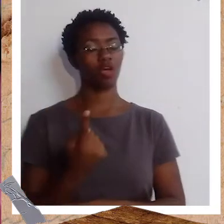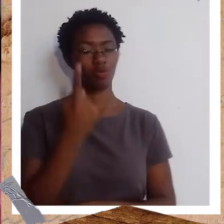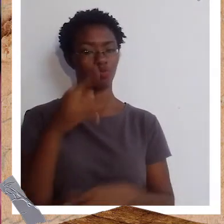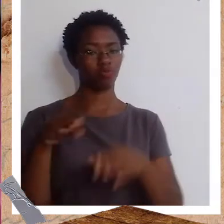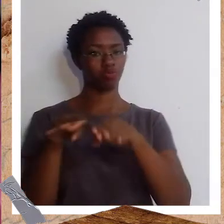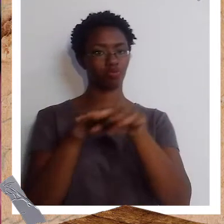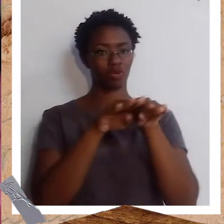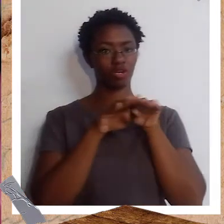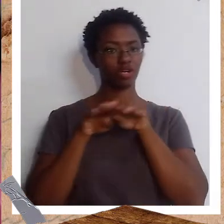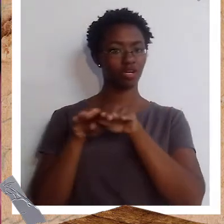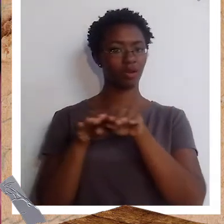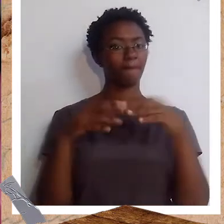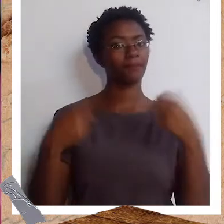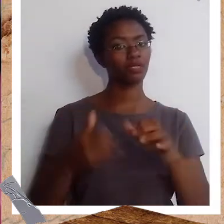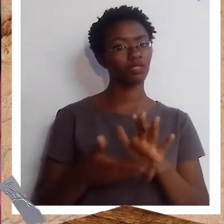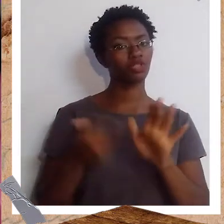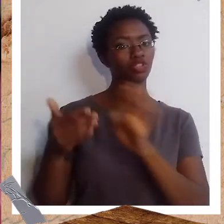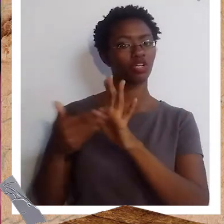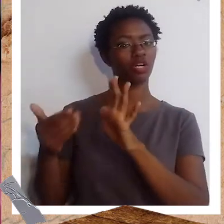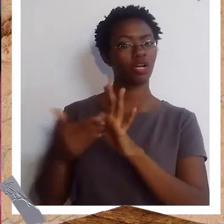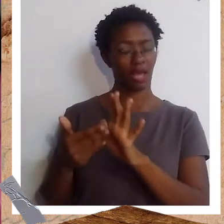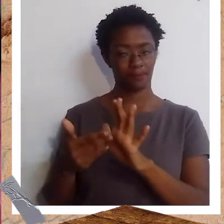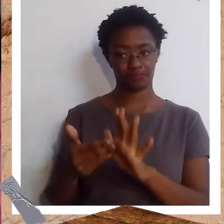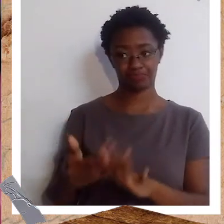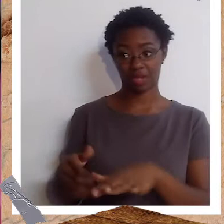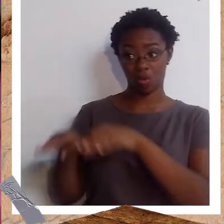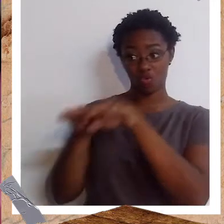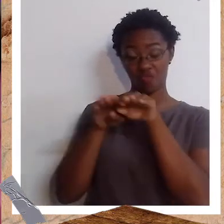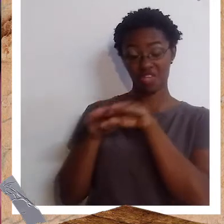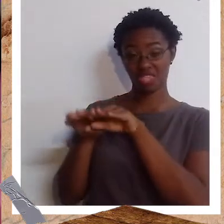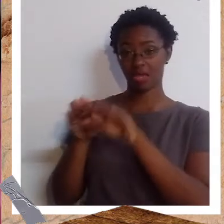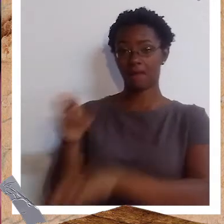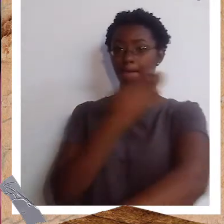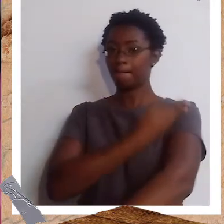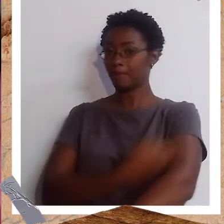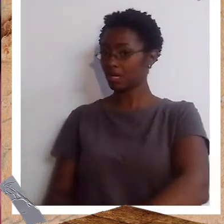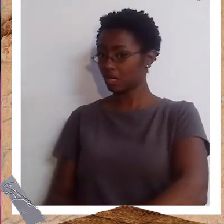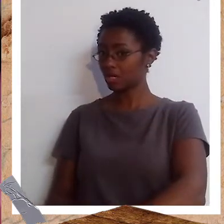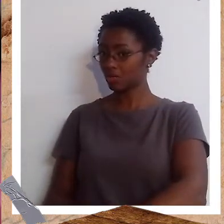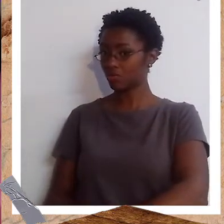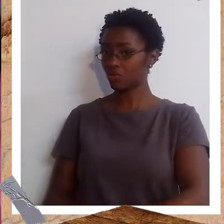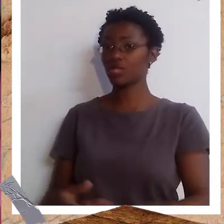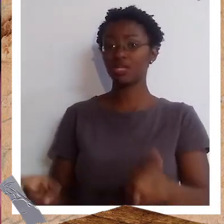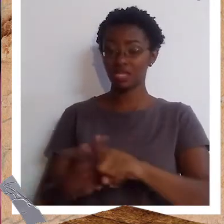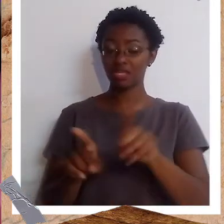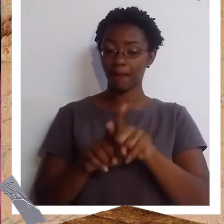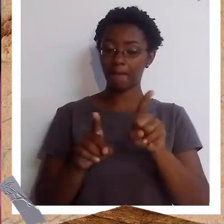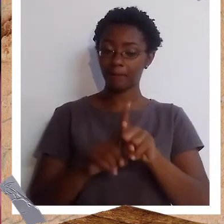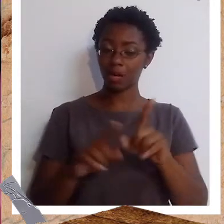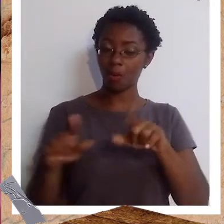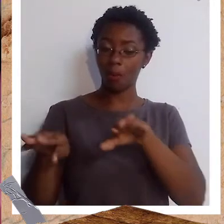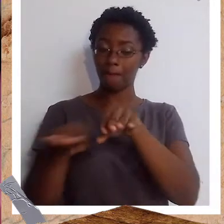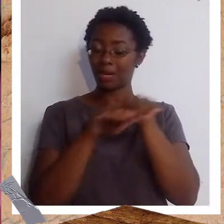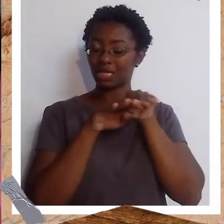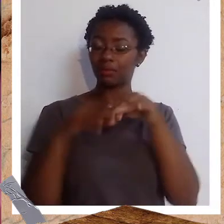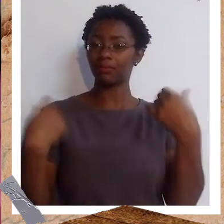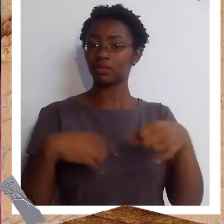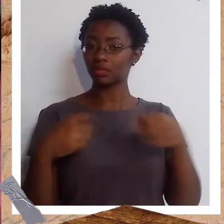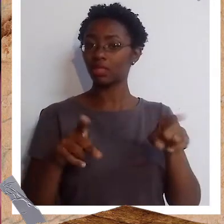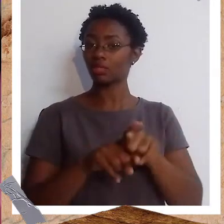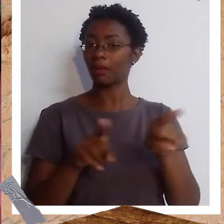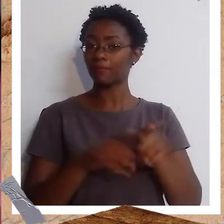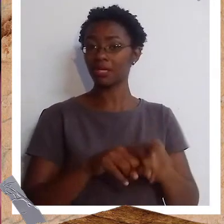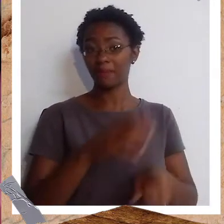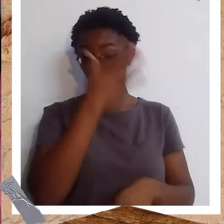precisa ser destituída do sujeito universal branco, e a universalidade precisa caber em sujeitos negros e sujeitos não brancos. Dito isso,